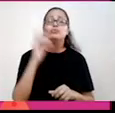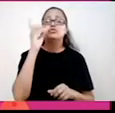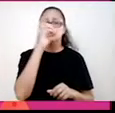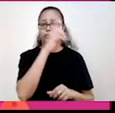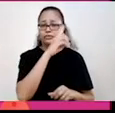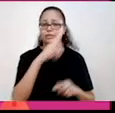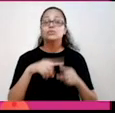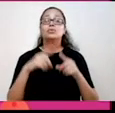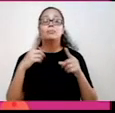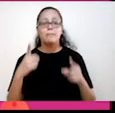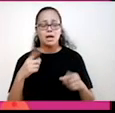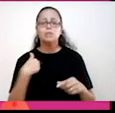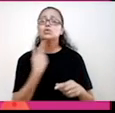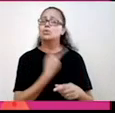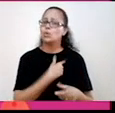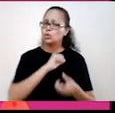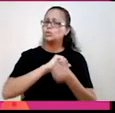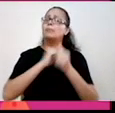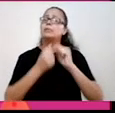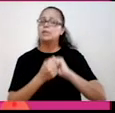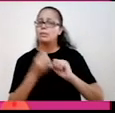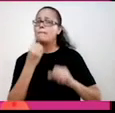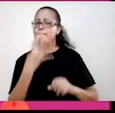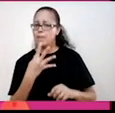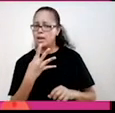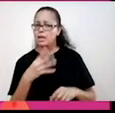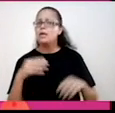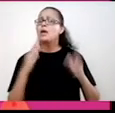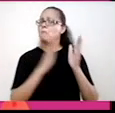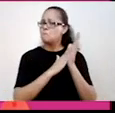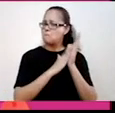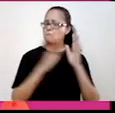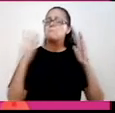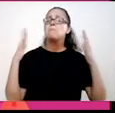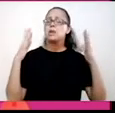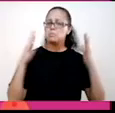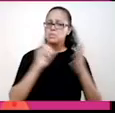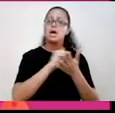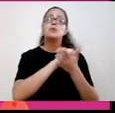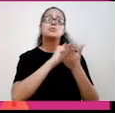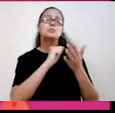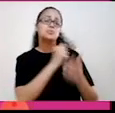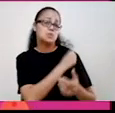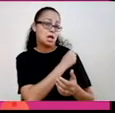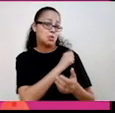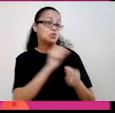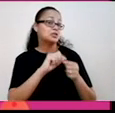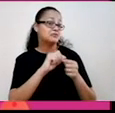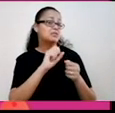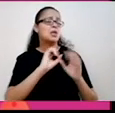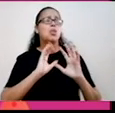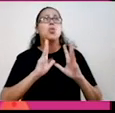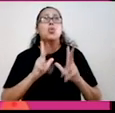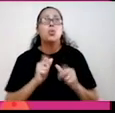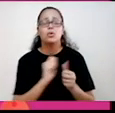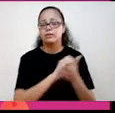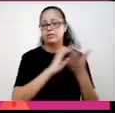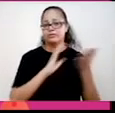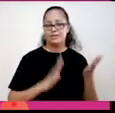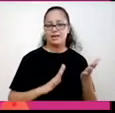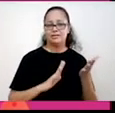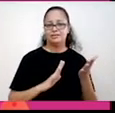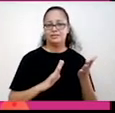difícil, mas eu acho que nós nos adaptamos bem. Quero parabenizar os alunos que fizeram todas as atividades, né, aos alunos